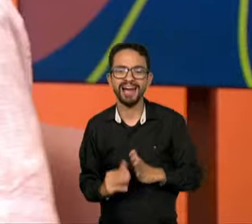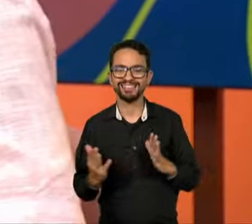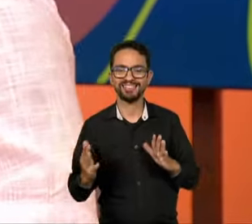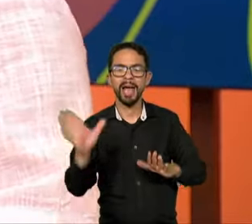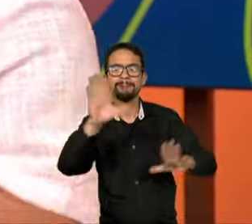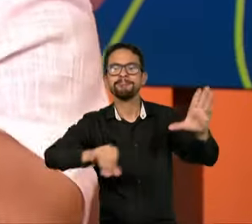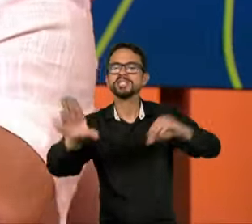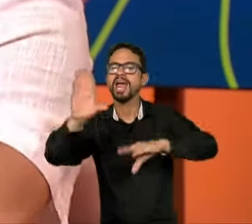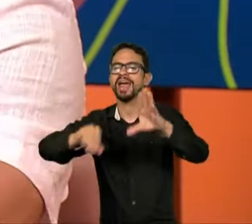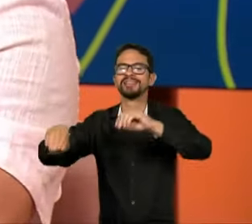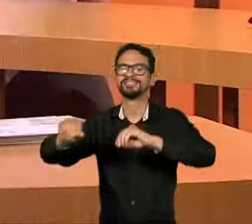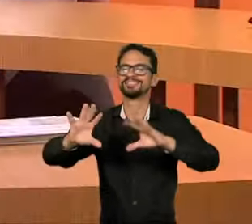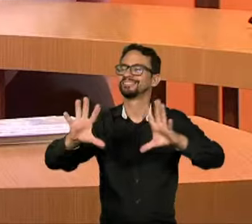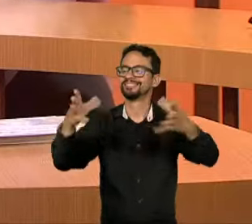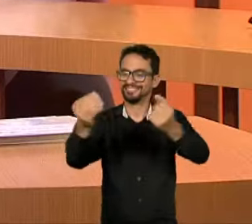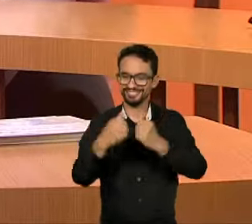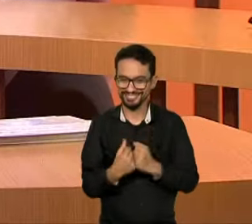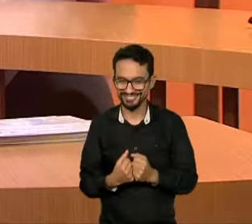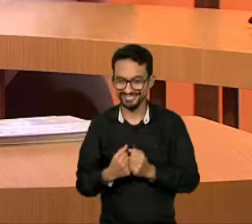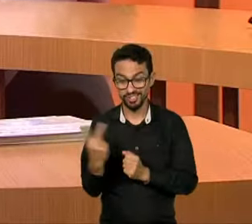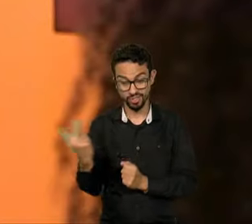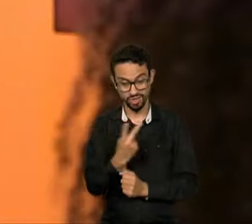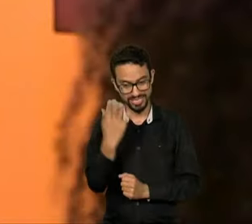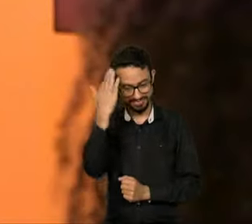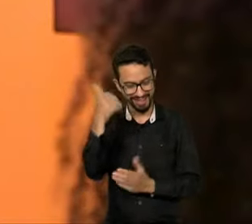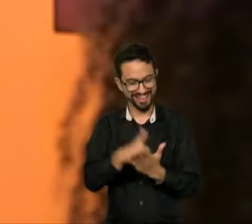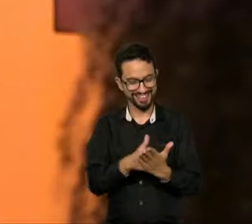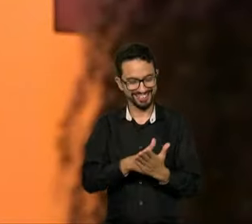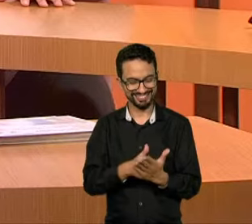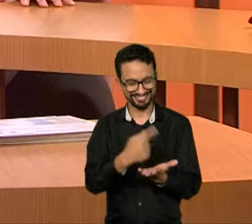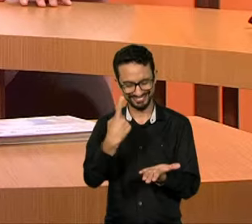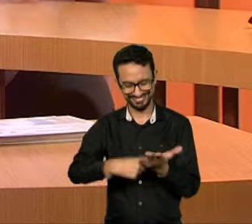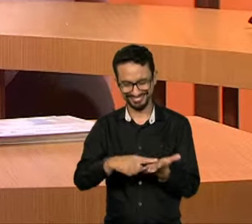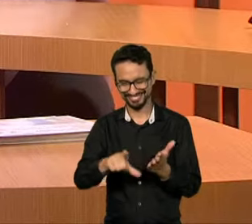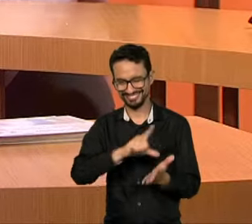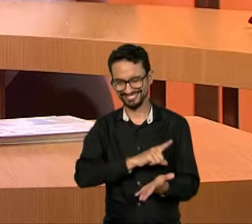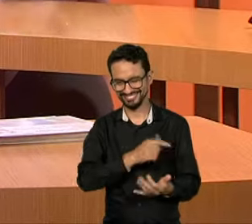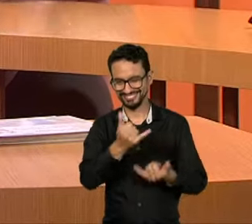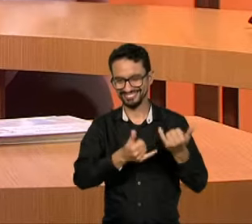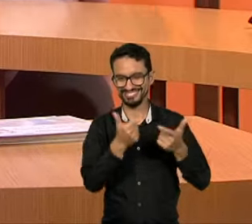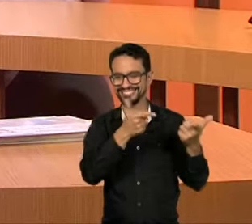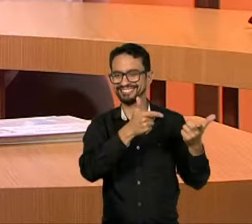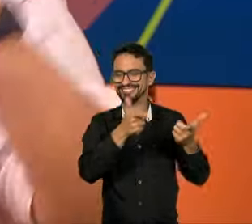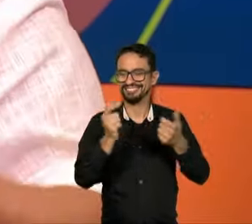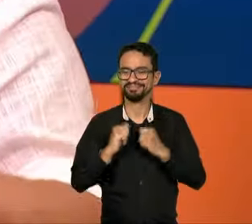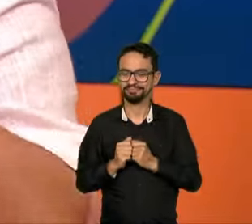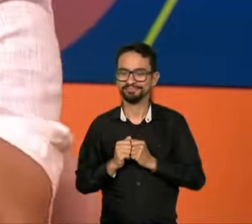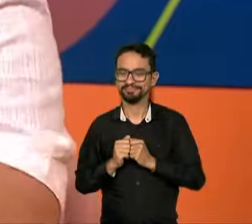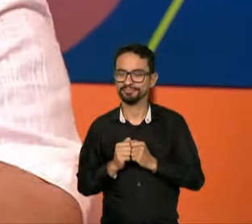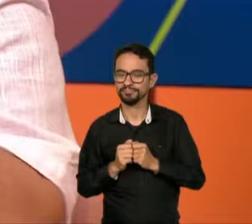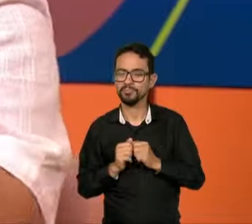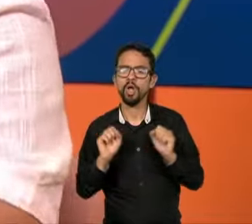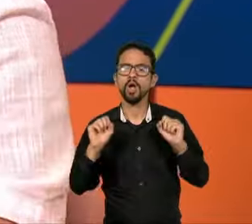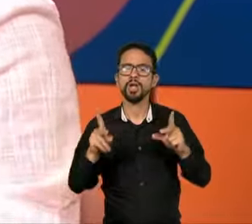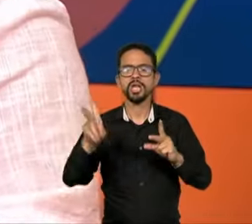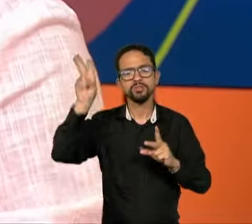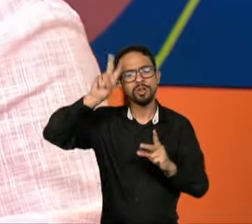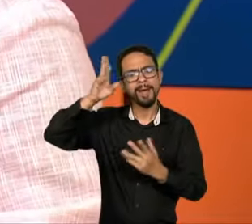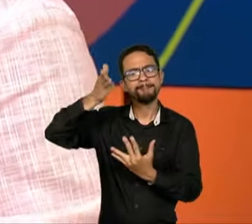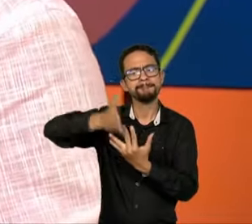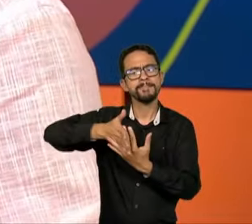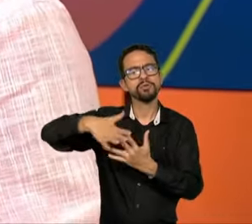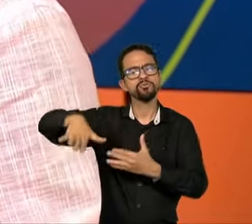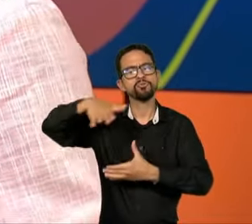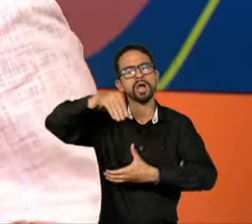cenário e roubar as coisas. Então era uma coisa que só eu e ela sabíamos. Era um private joke. Era um private joke. E a gente ficava no meio da história, do texto, da coisa, com